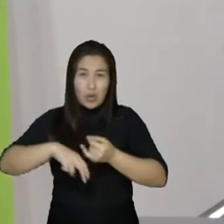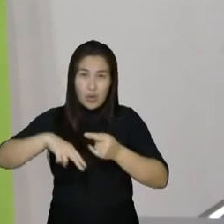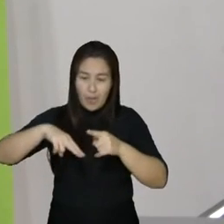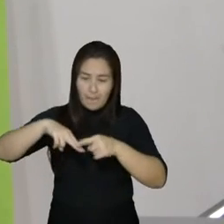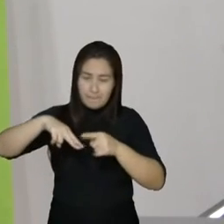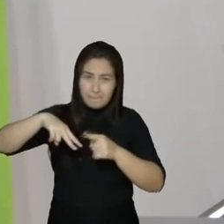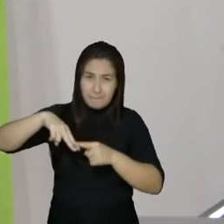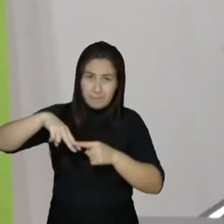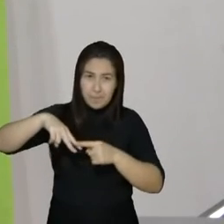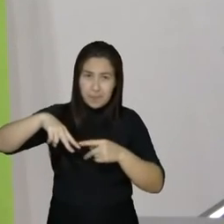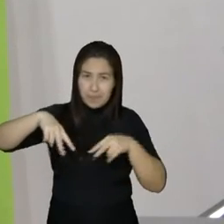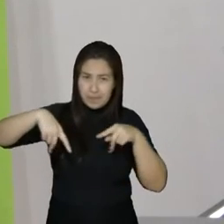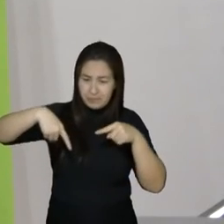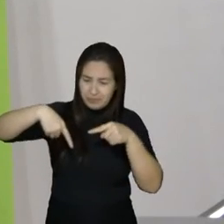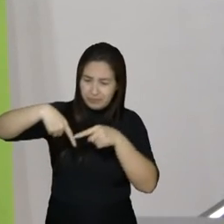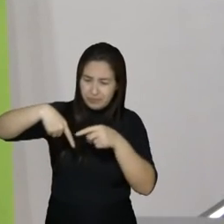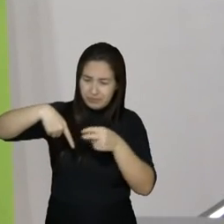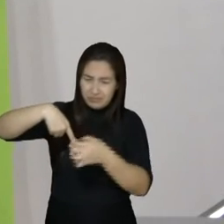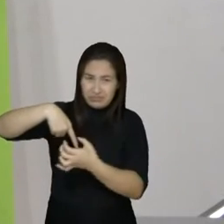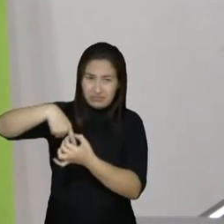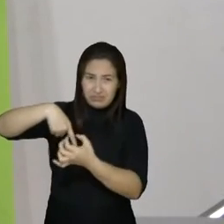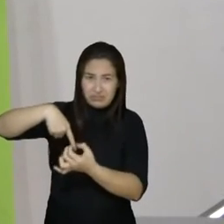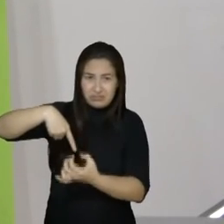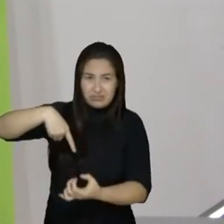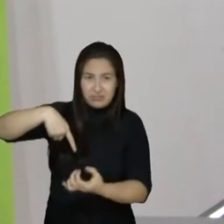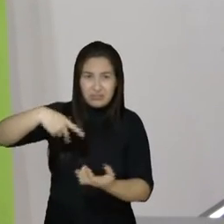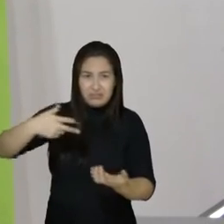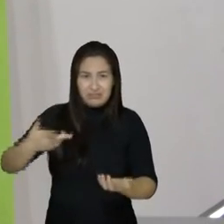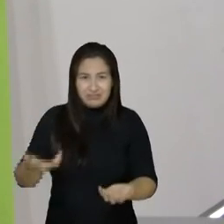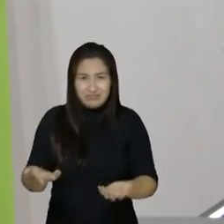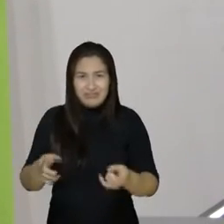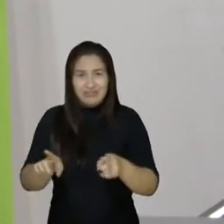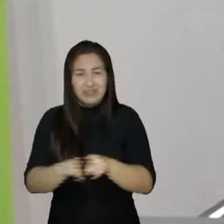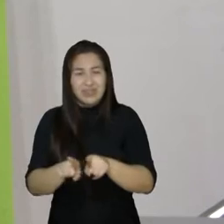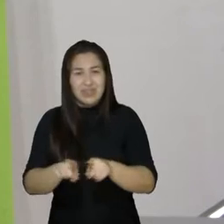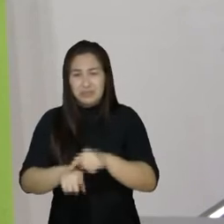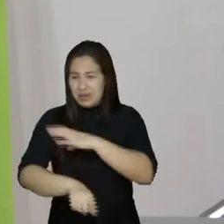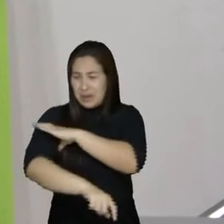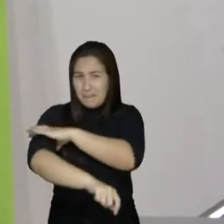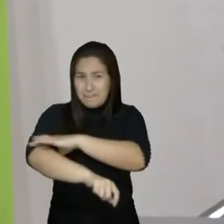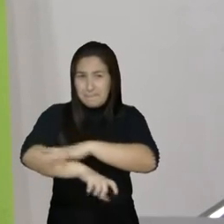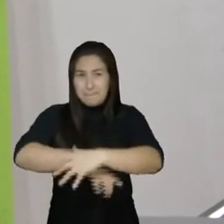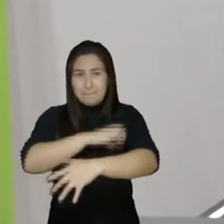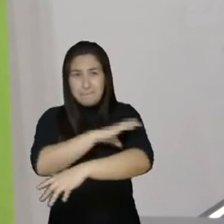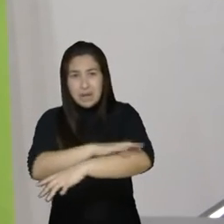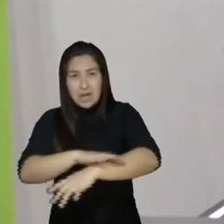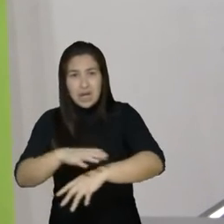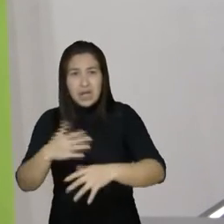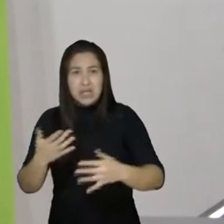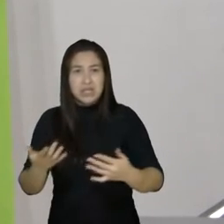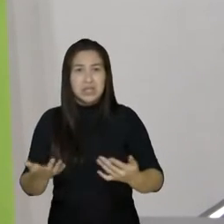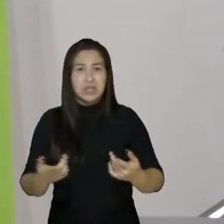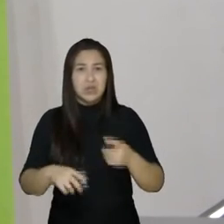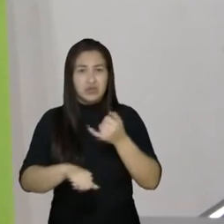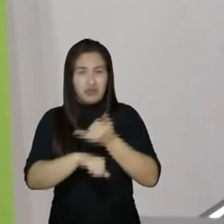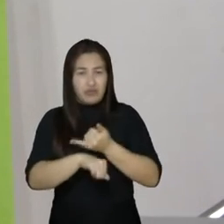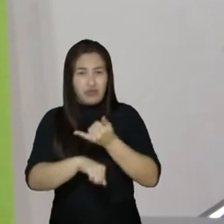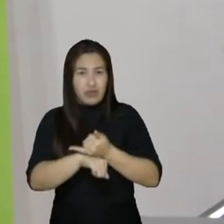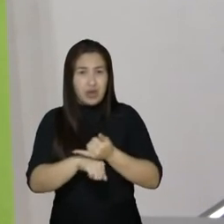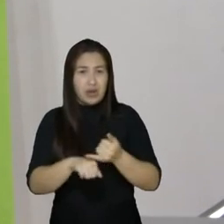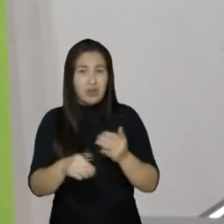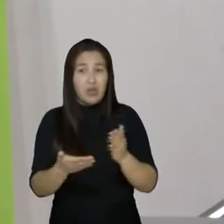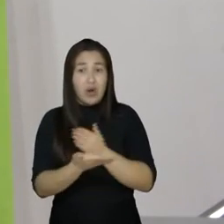atravessando a sua perna, o seu braço, já em situação quase de